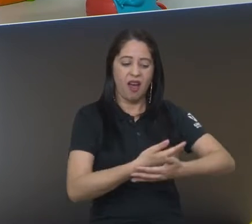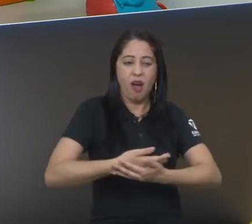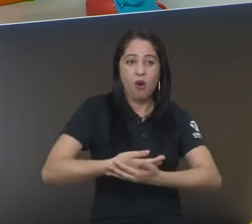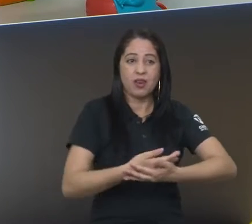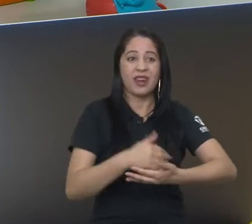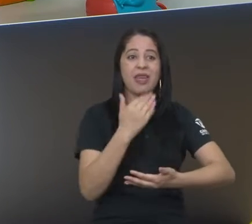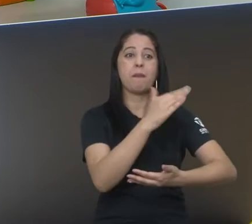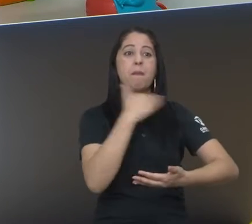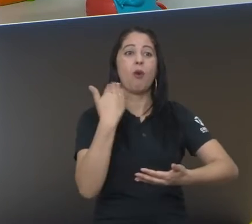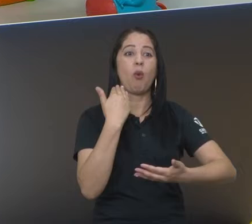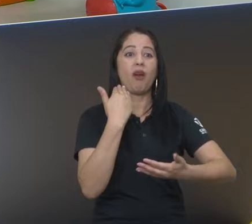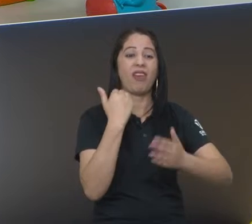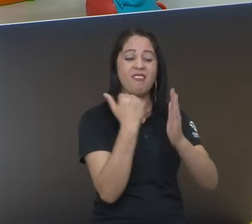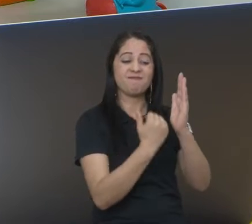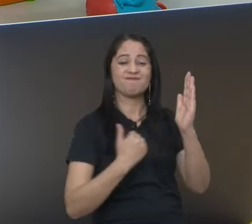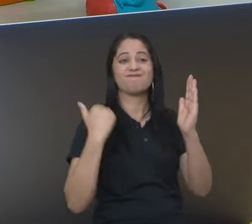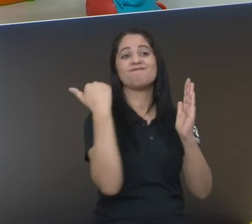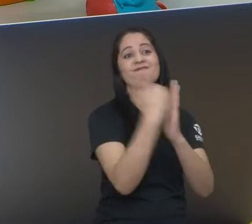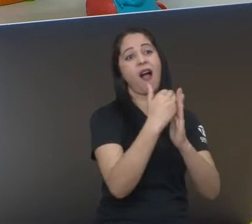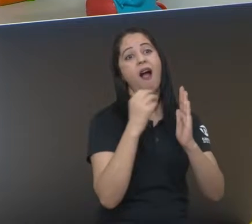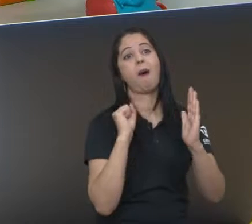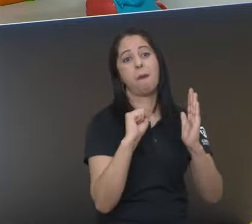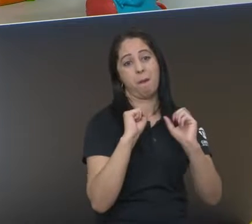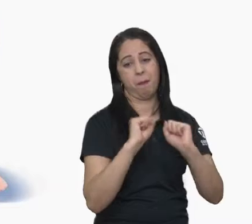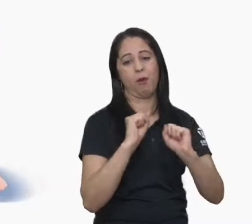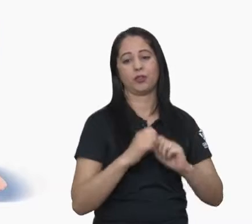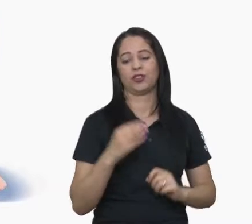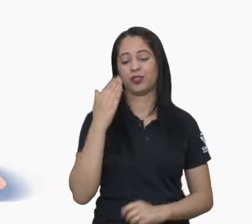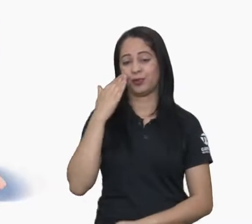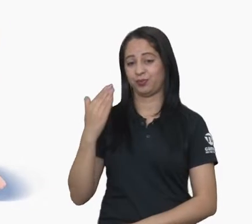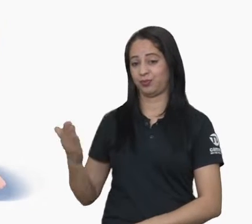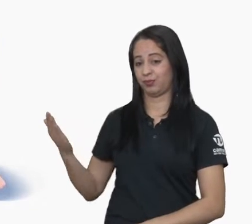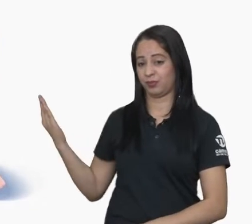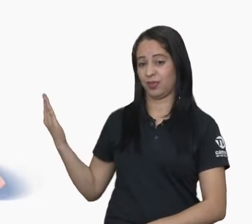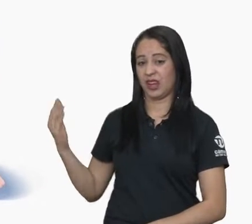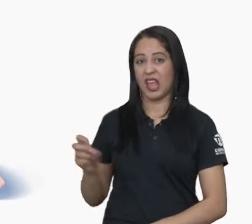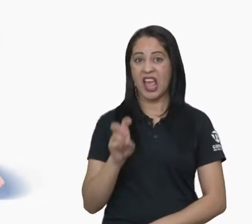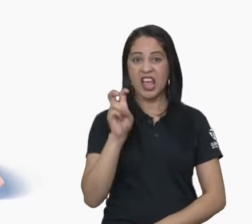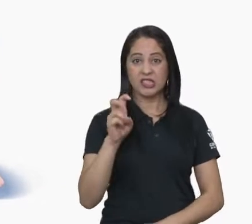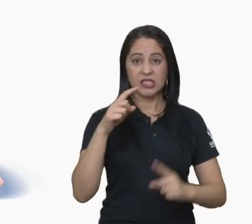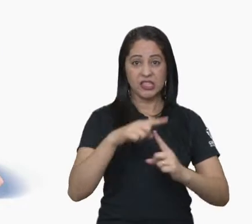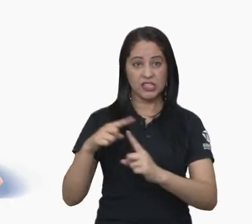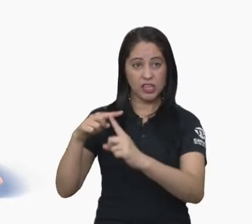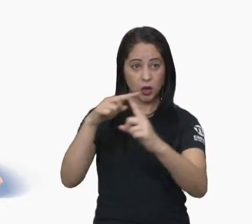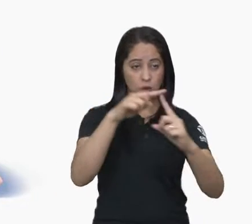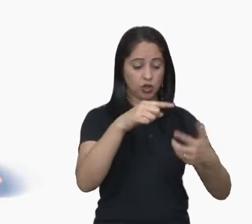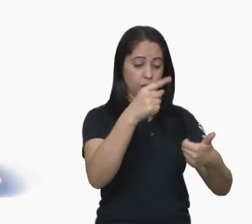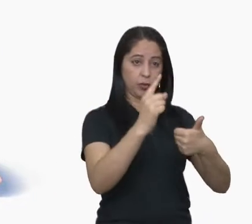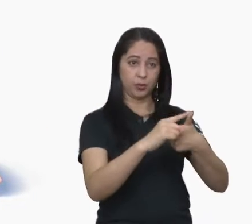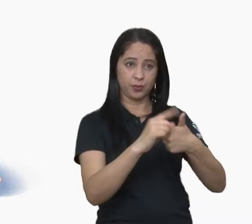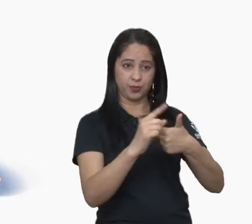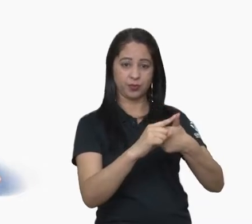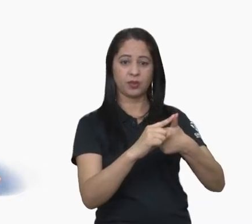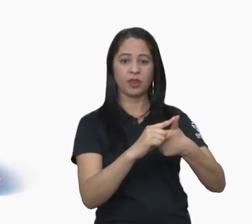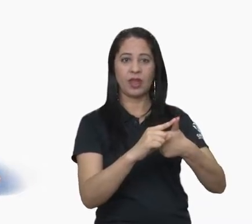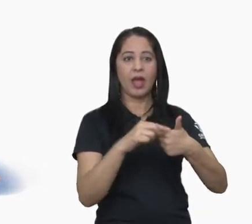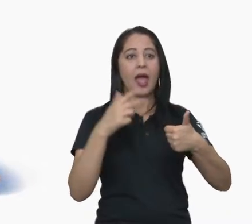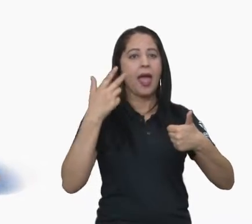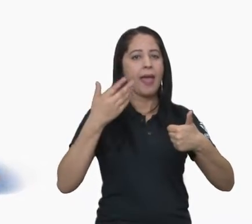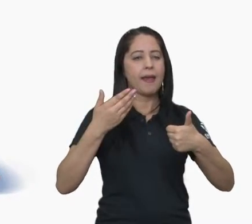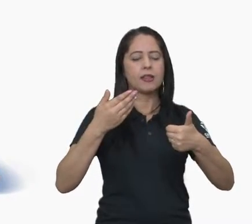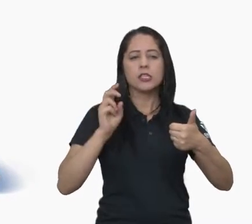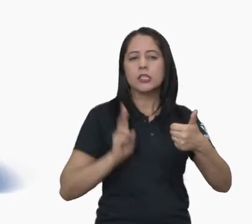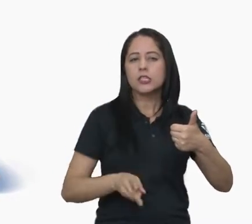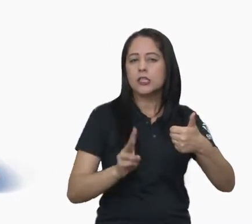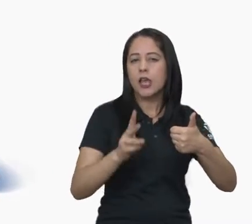genética que mais mata bebês menores de 2 anos. A doença é dividida em 5 tipos, sendo o tipo 1 o